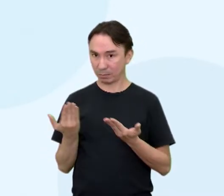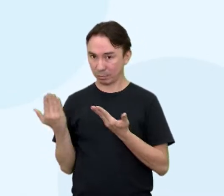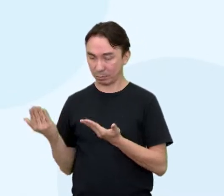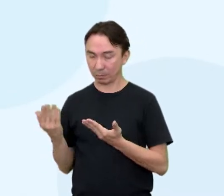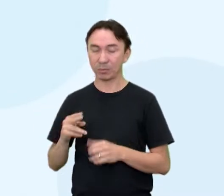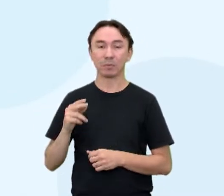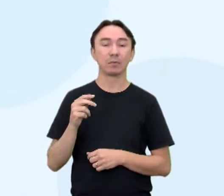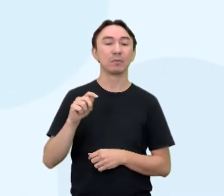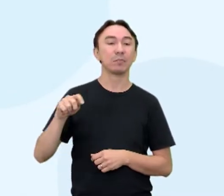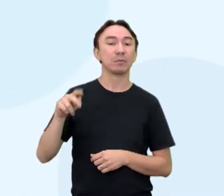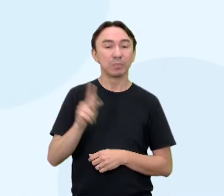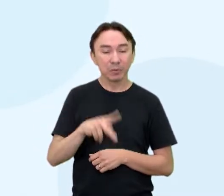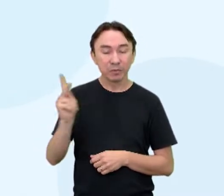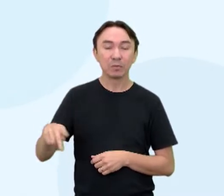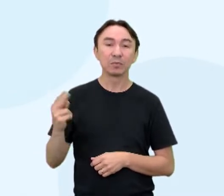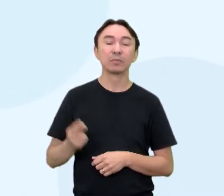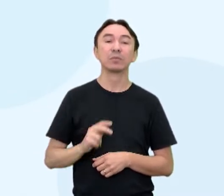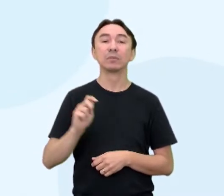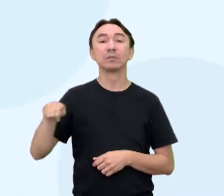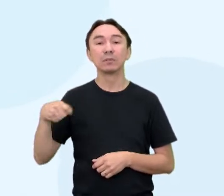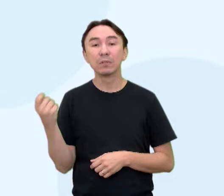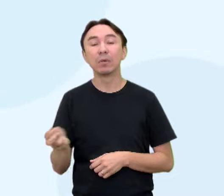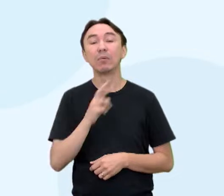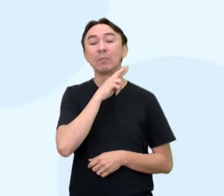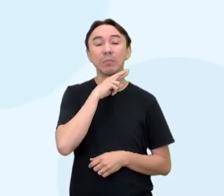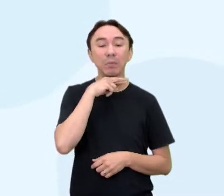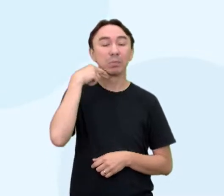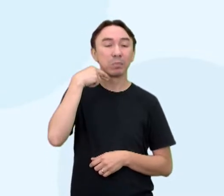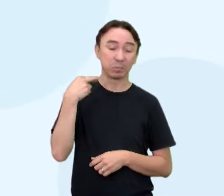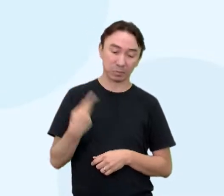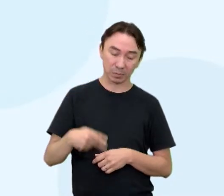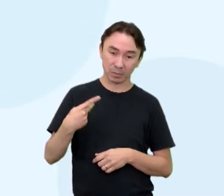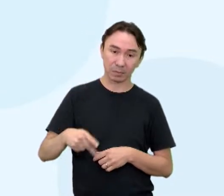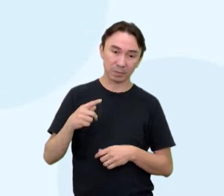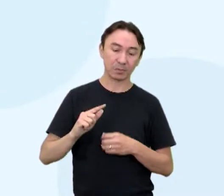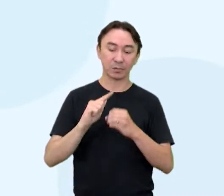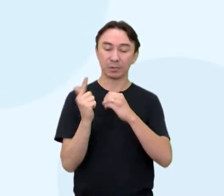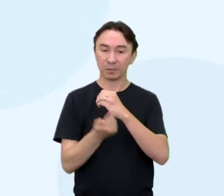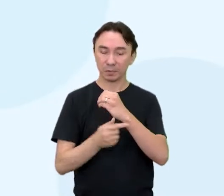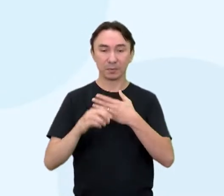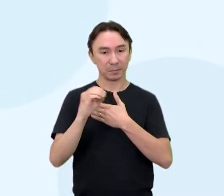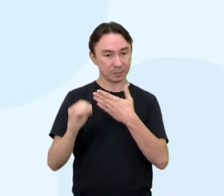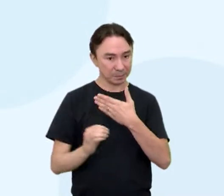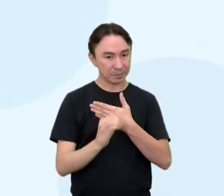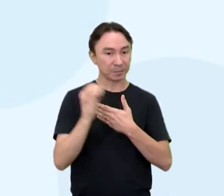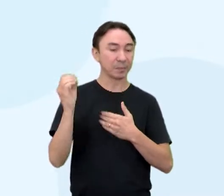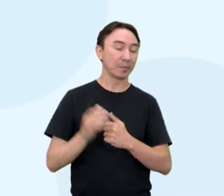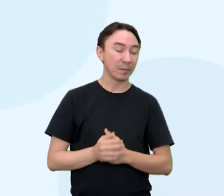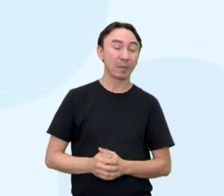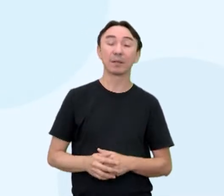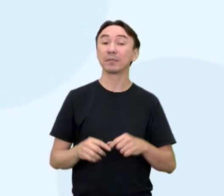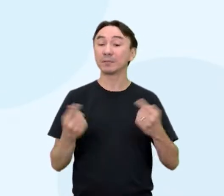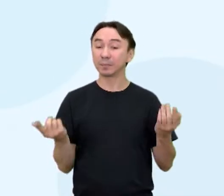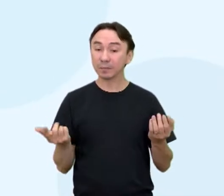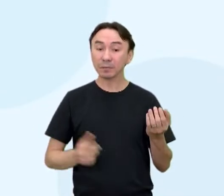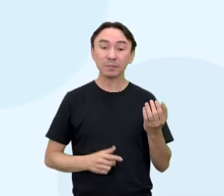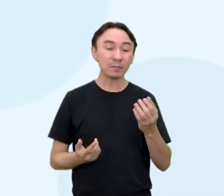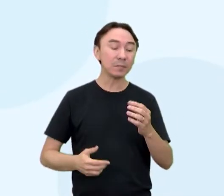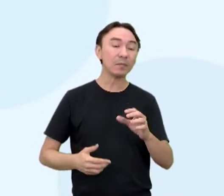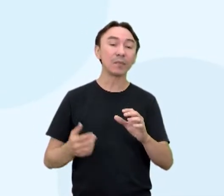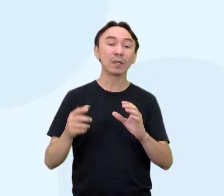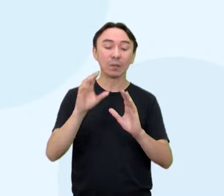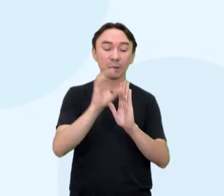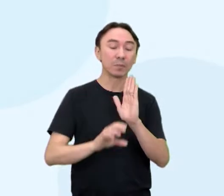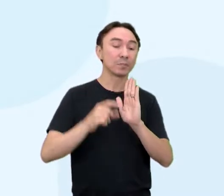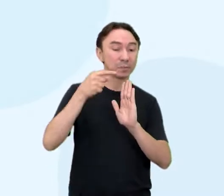de Geografia aqui do Centro de Mídias. O aprofundamento que faz parte dessa aula é a cultura do solo,